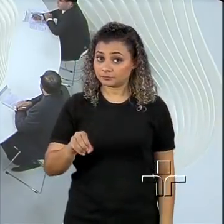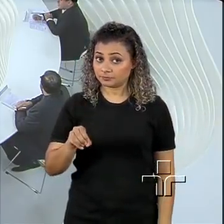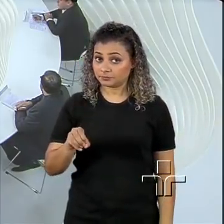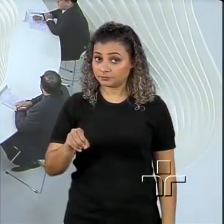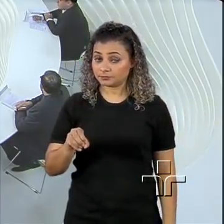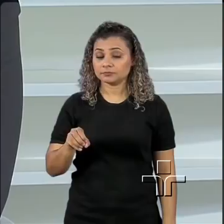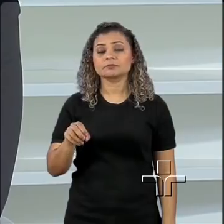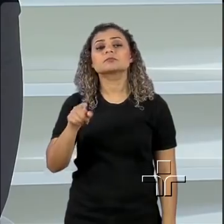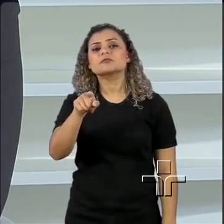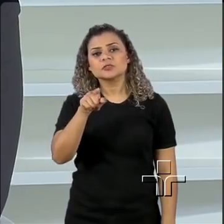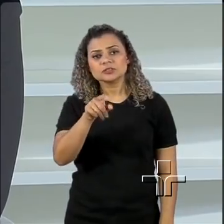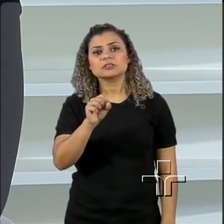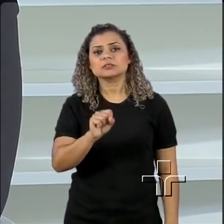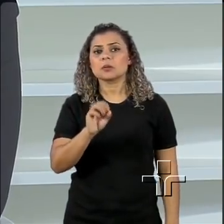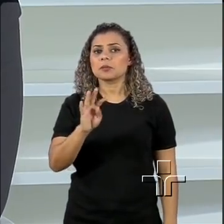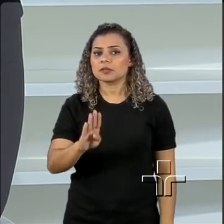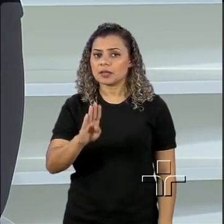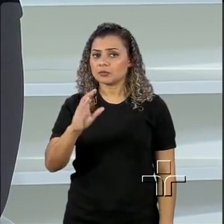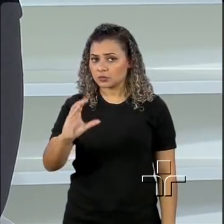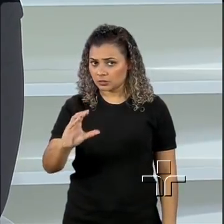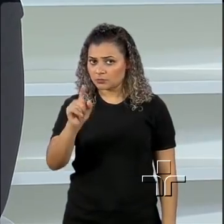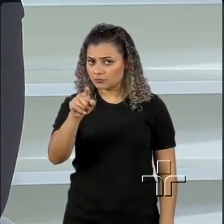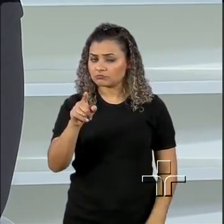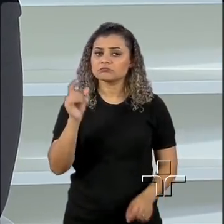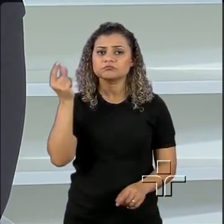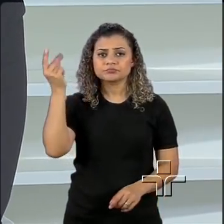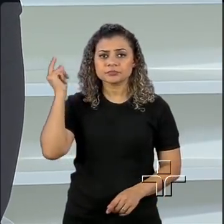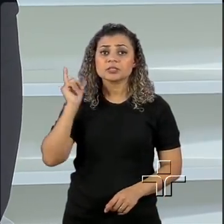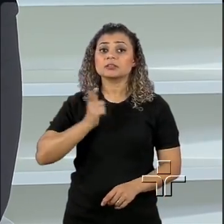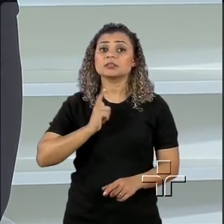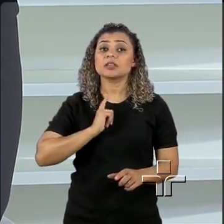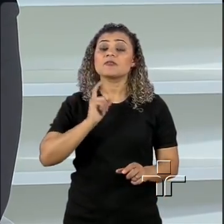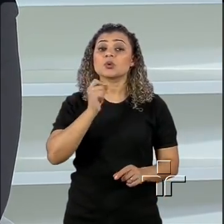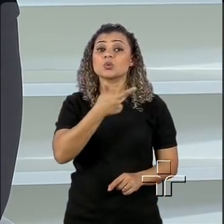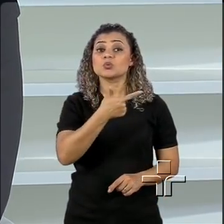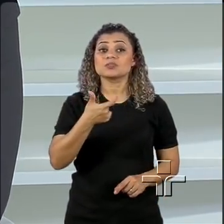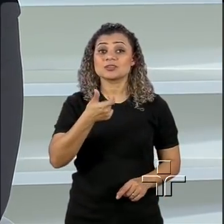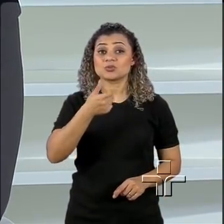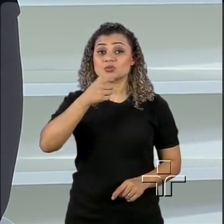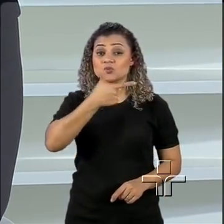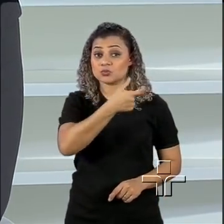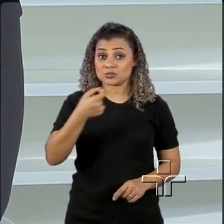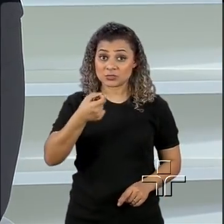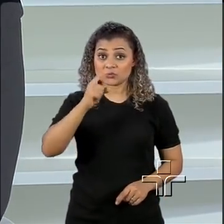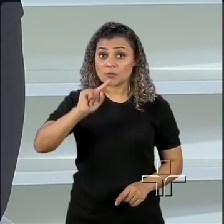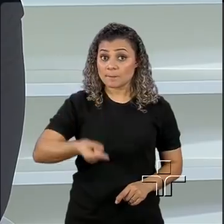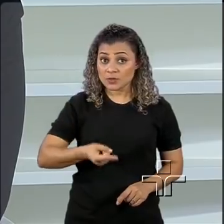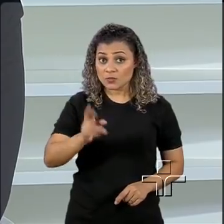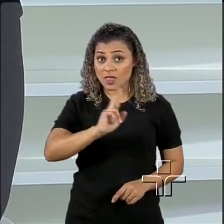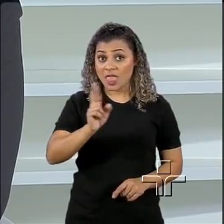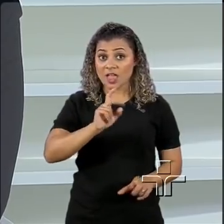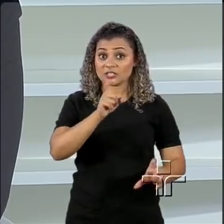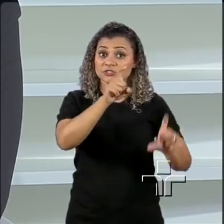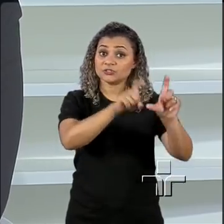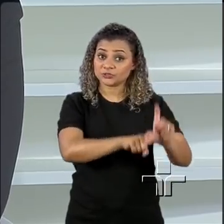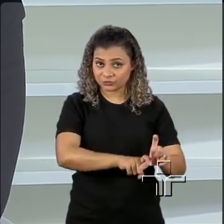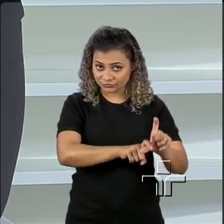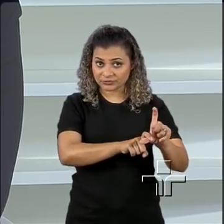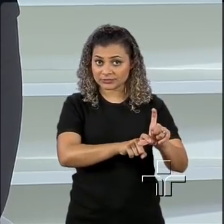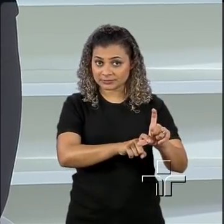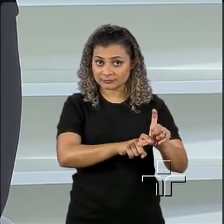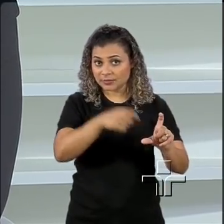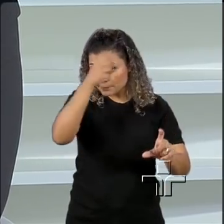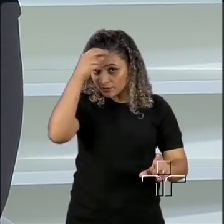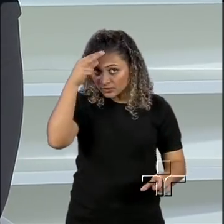o atual prefeito de São Bernardo, Orlando Morando, deixou R$200 milhões de restos a pagar na prefeitura quando o senhor